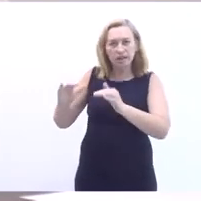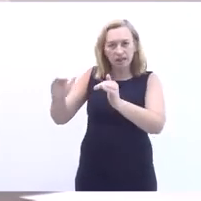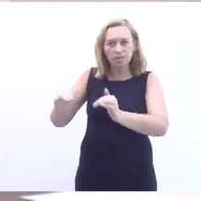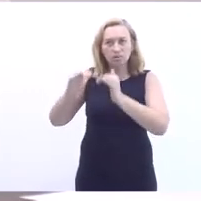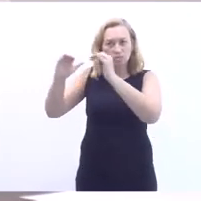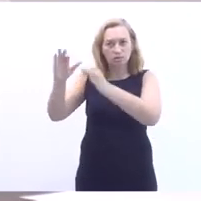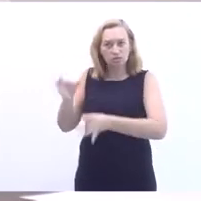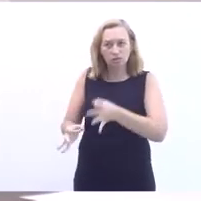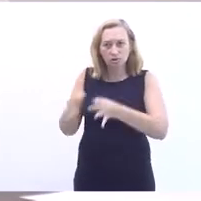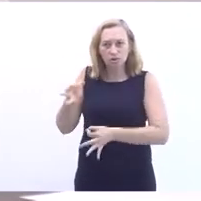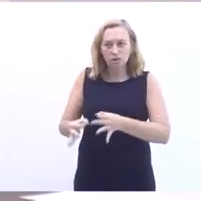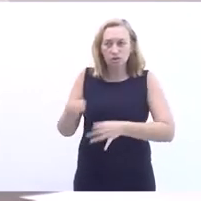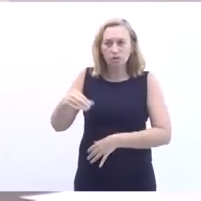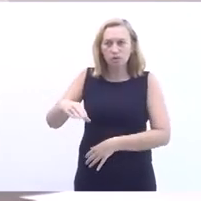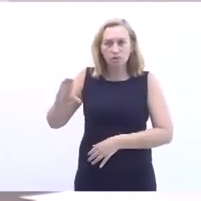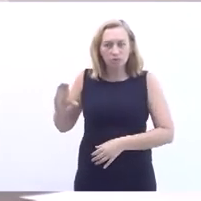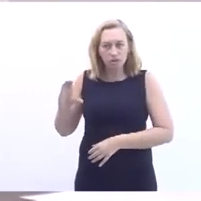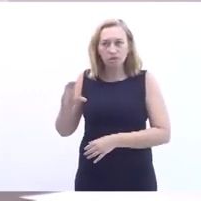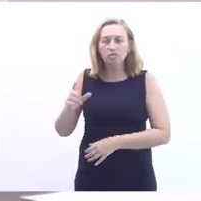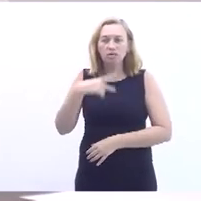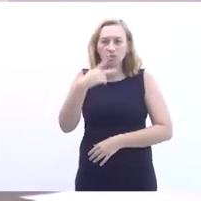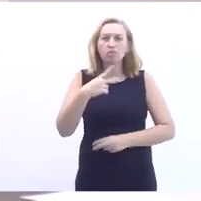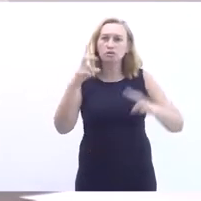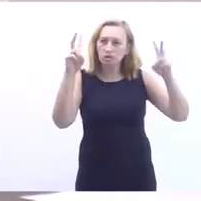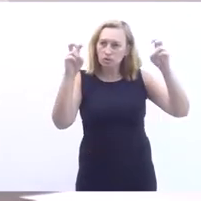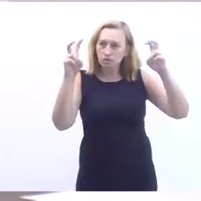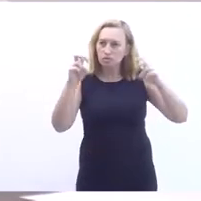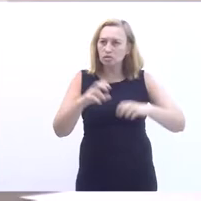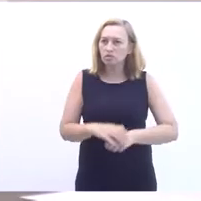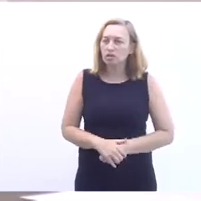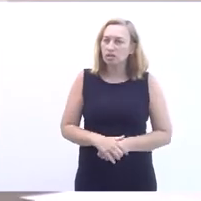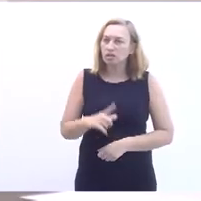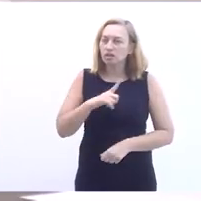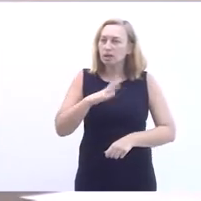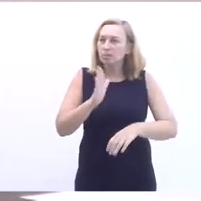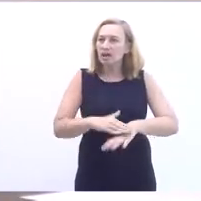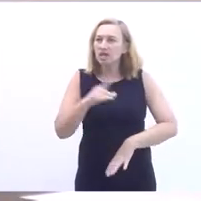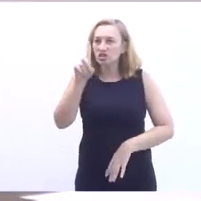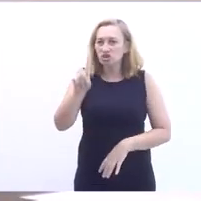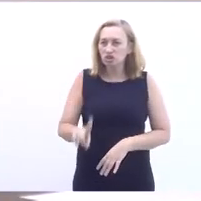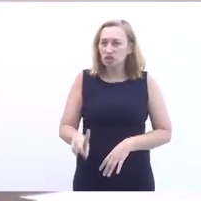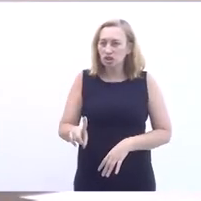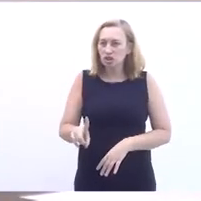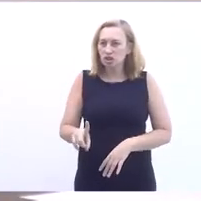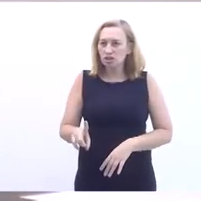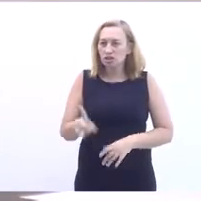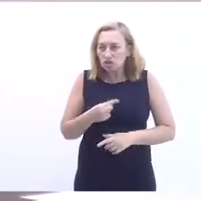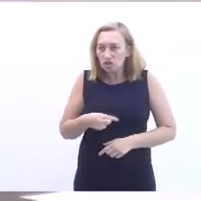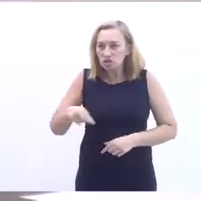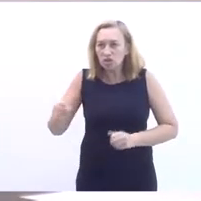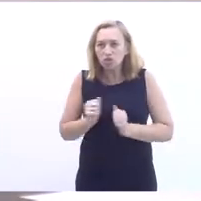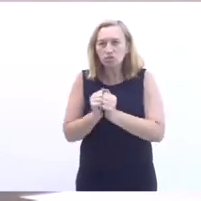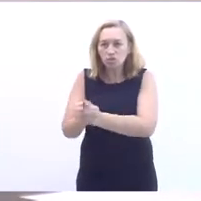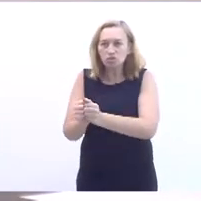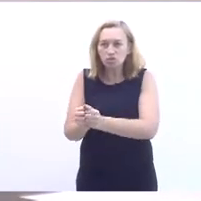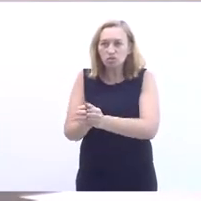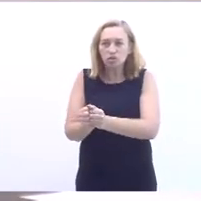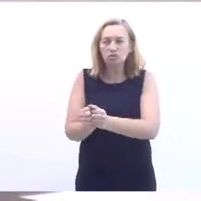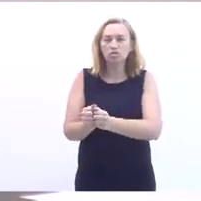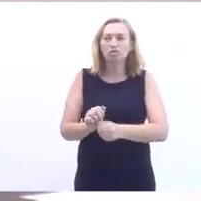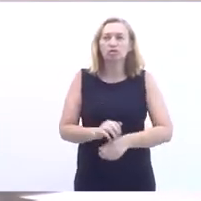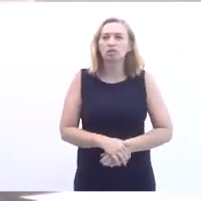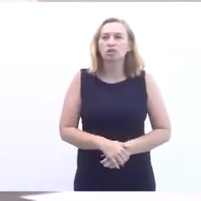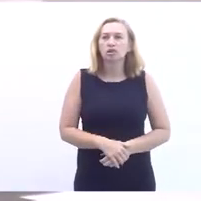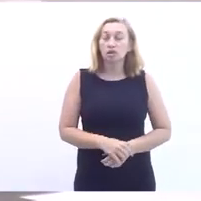Supremo um mim que legislou sobre este assunto e ele tem mais do que o direito eo dever de participar e Expor a sua posição